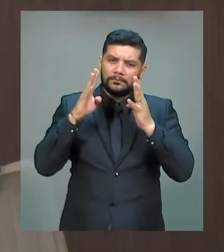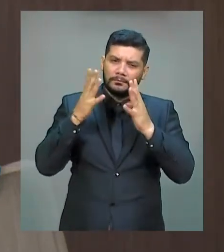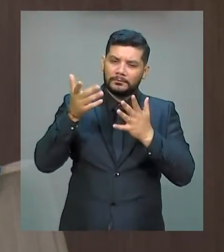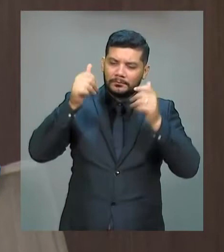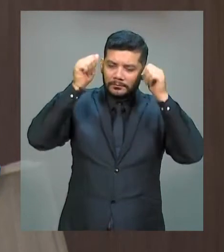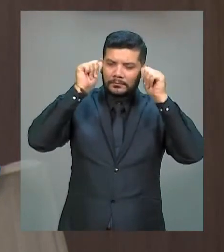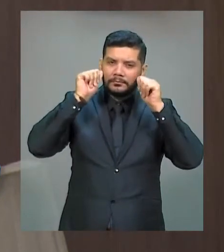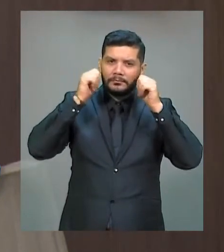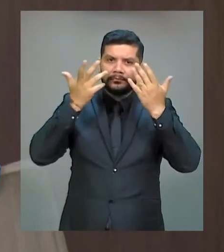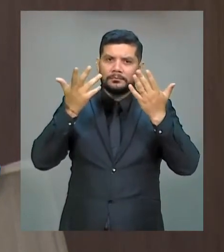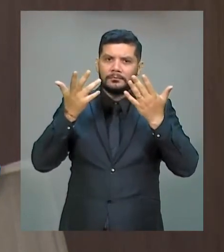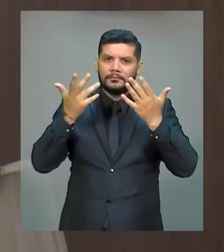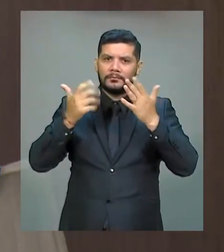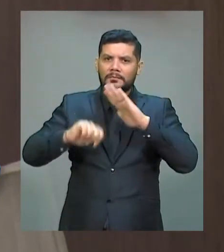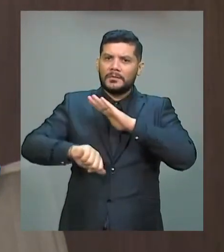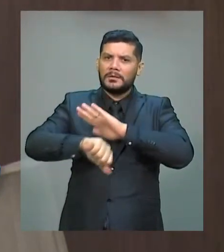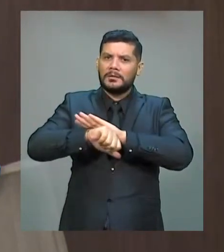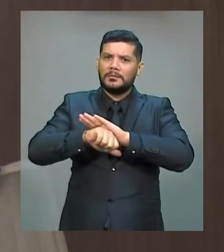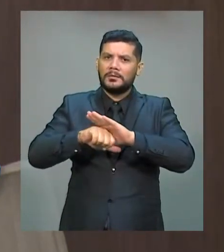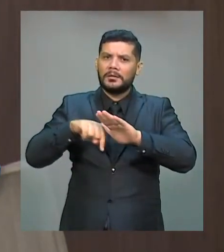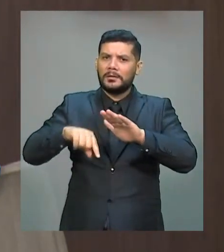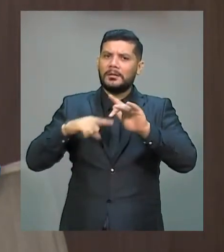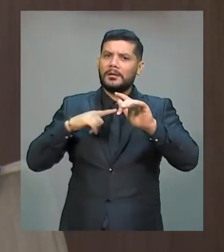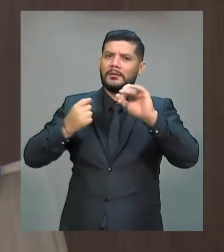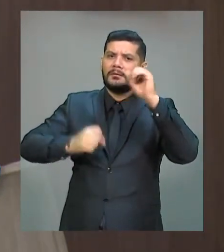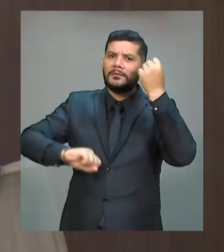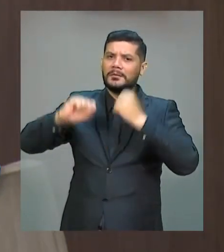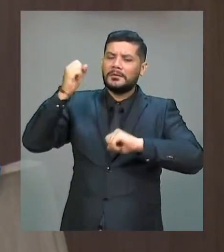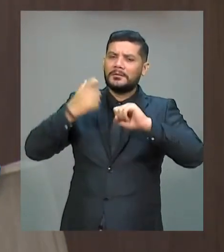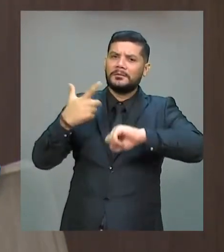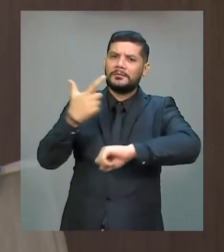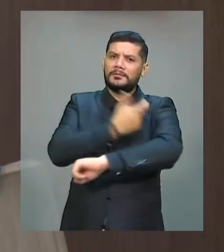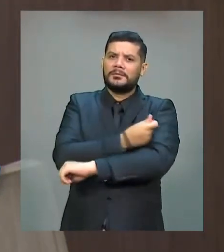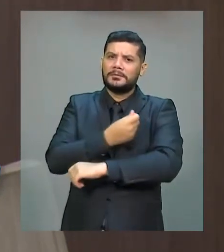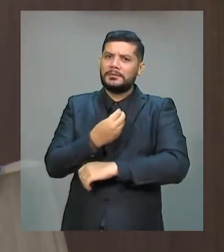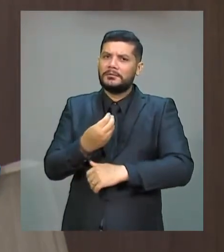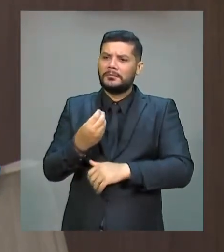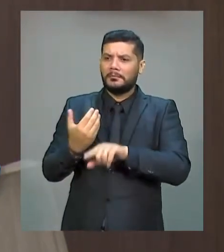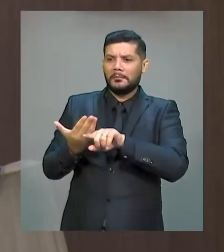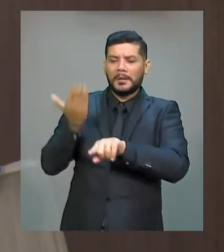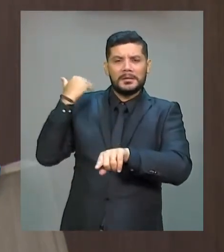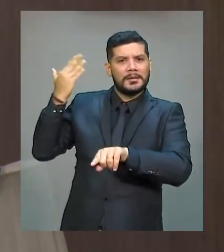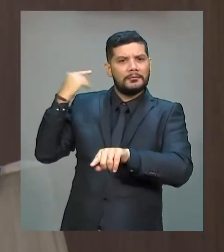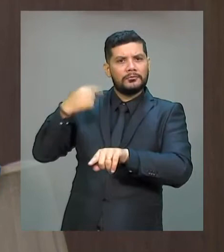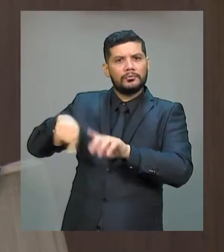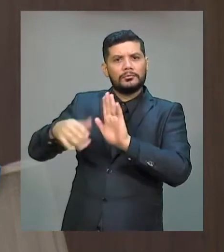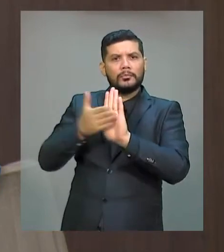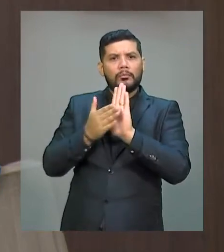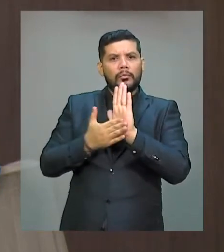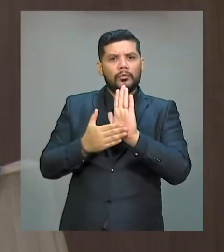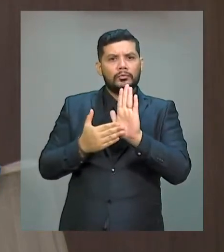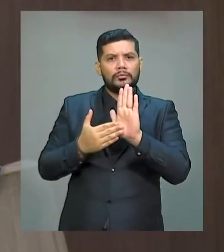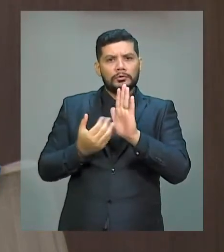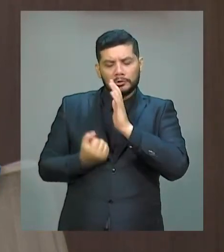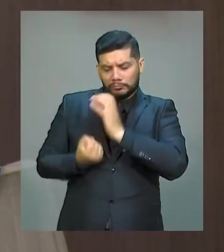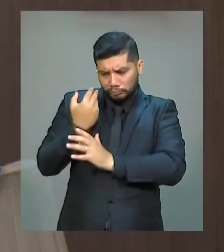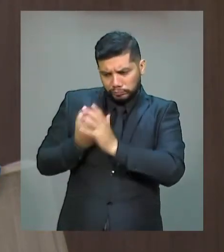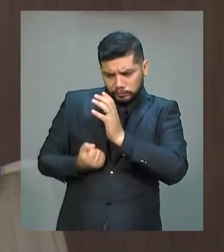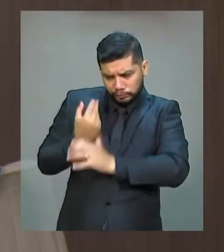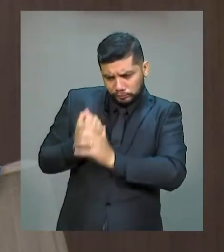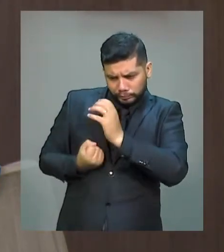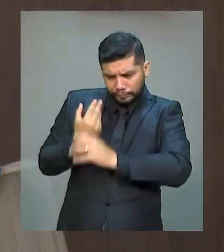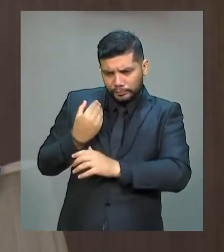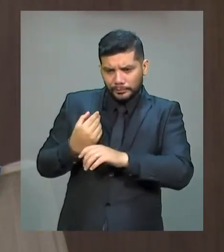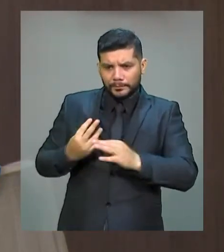crime, o Brasil tem indústria de produção de vacina. Se lá atrás a gente tivesse aderido à proposta da Índia para produzir as vacinas aqui com a nossa